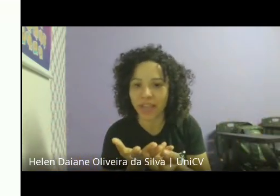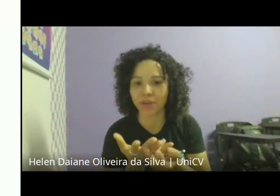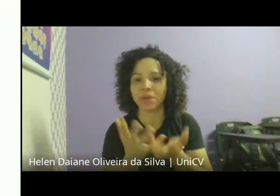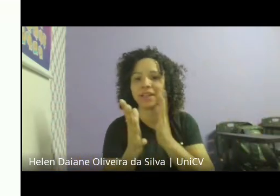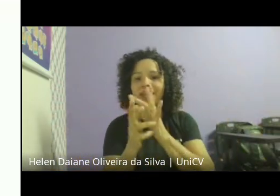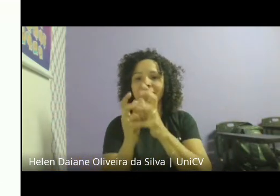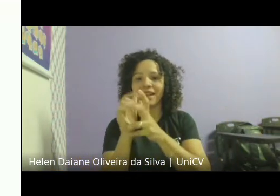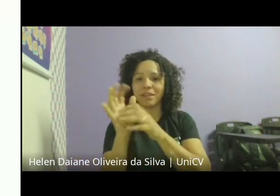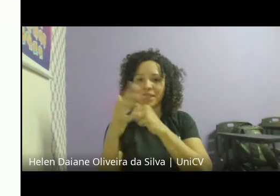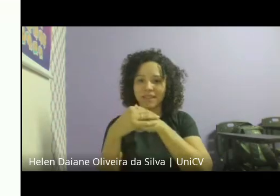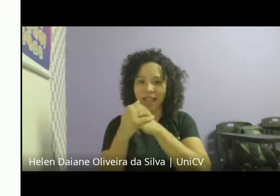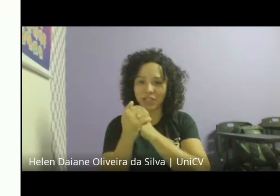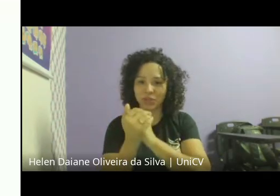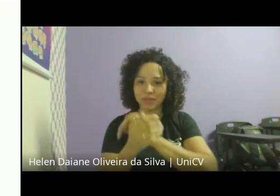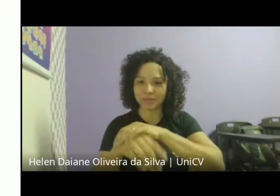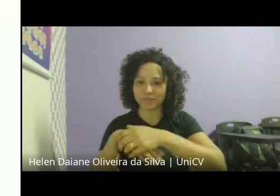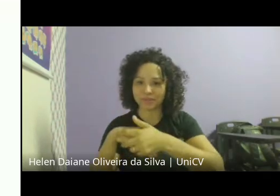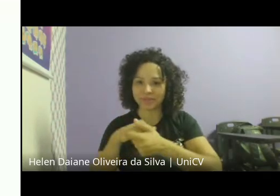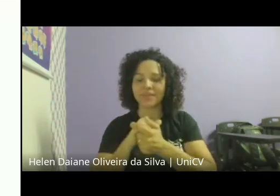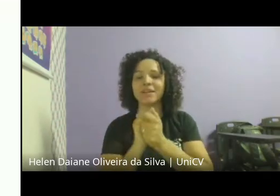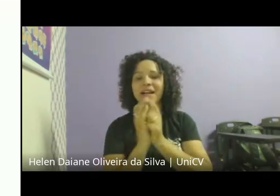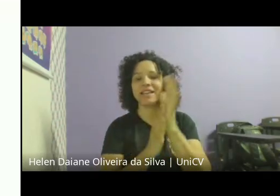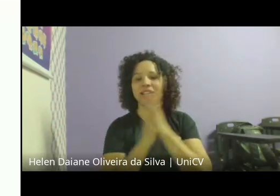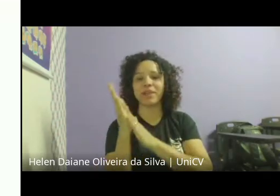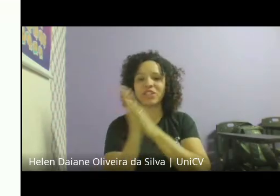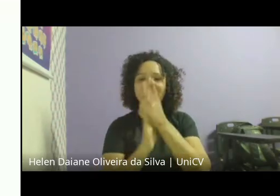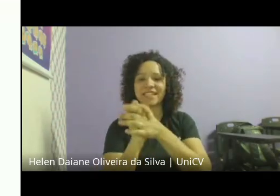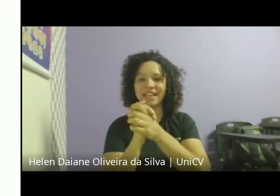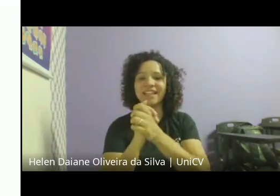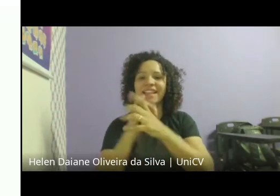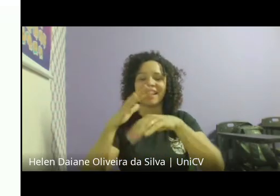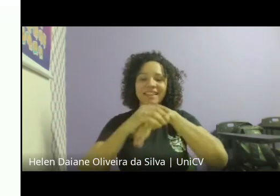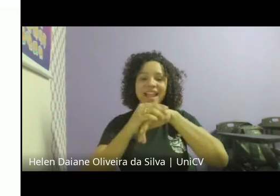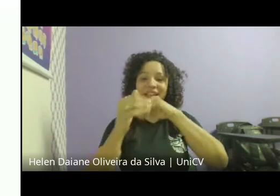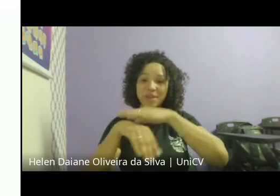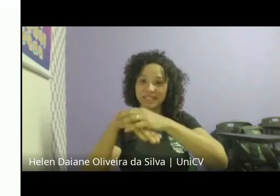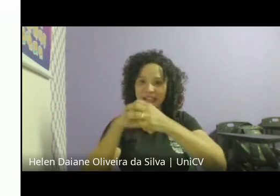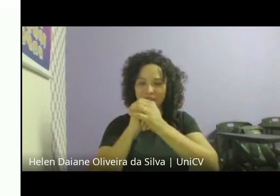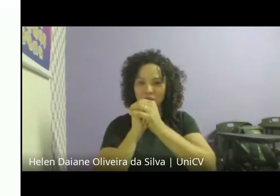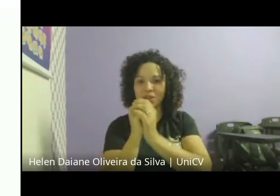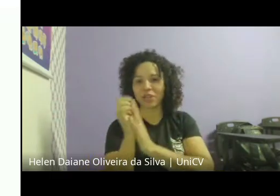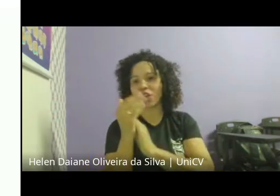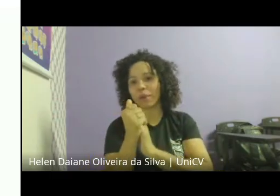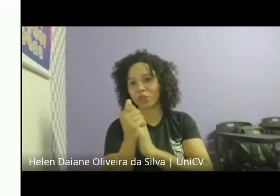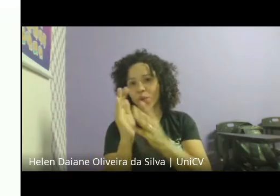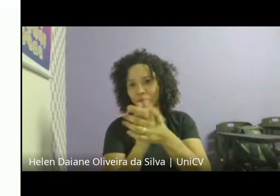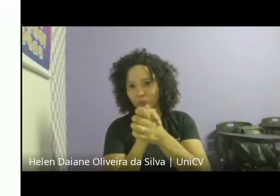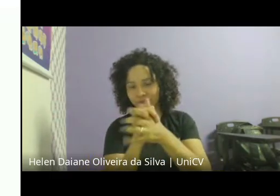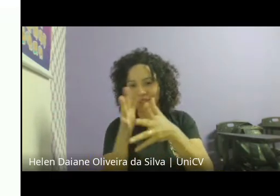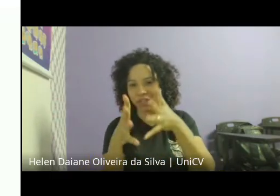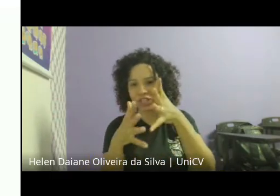surdo cego? Tem Libras tátil. Ai, ainda bem, Jéssica. Tem a Libras tátil, que eu acho que é o